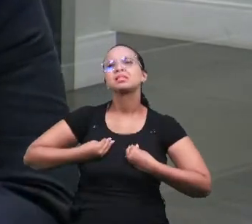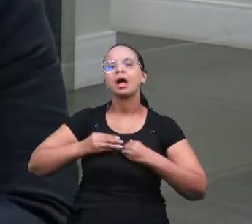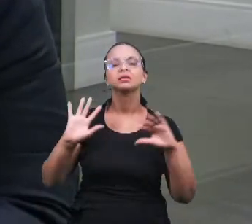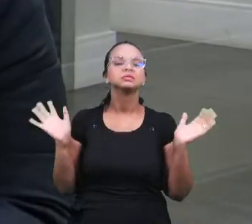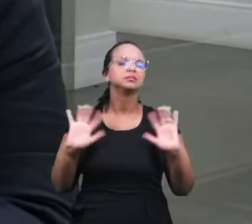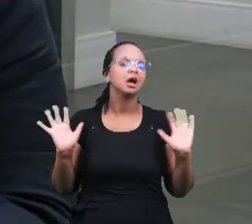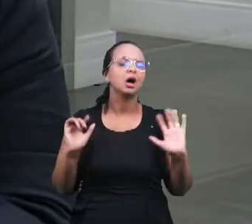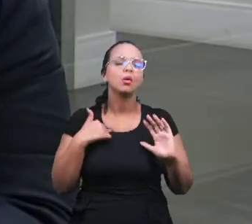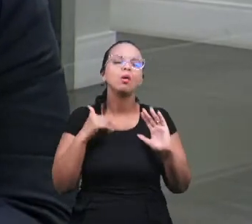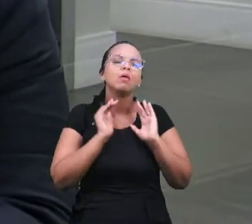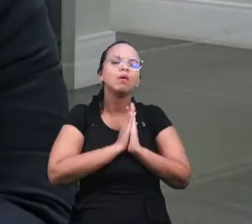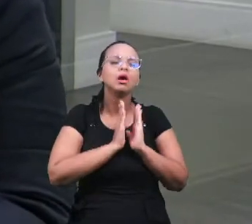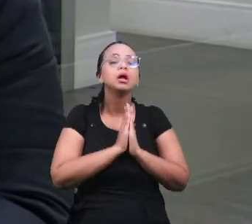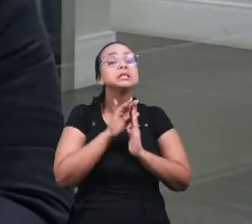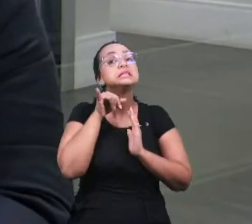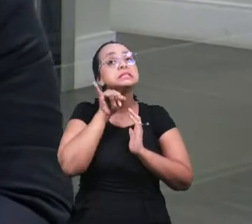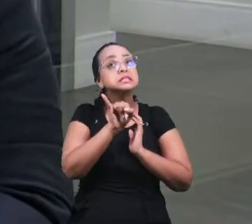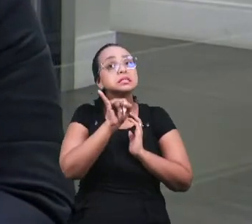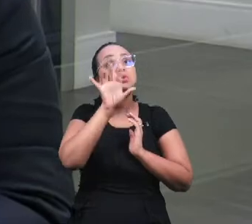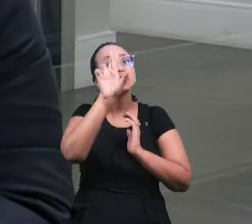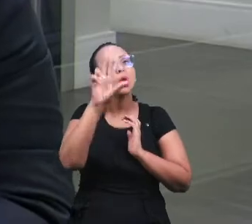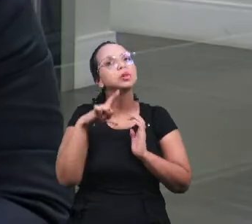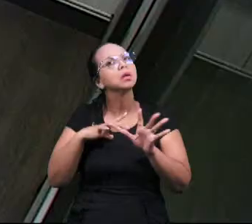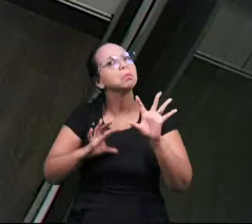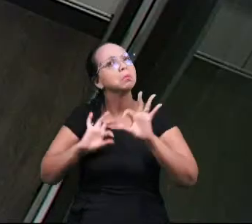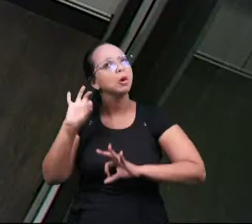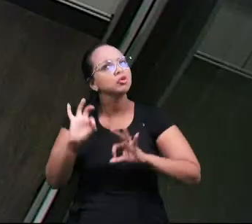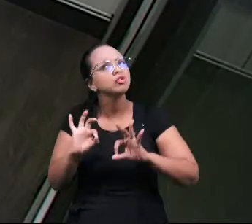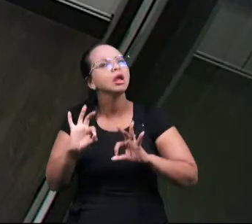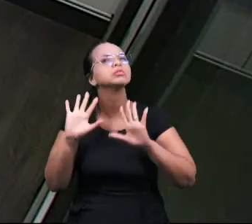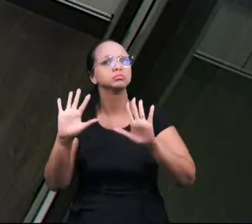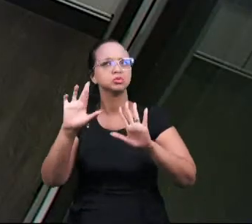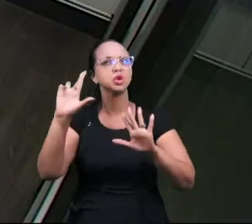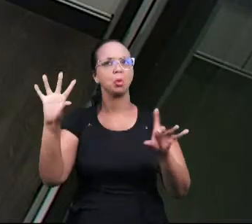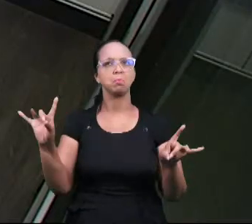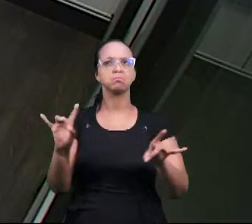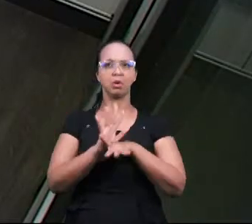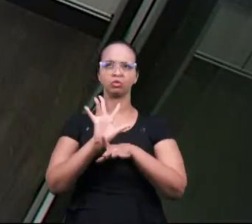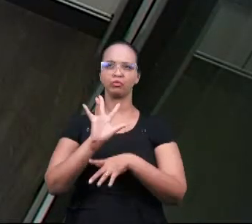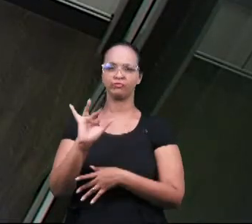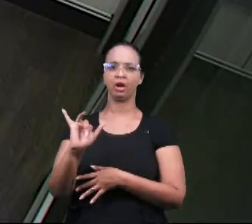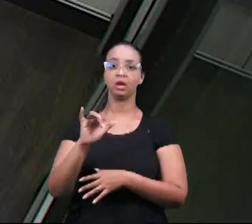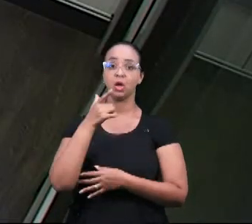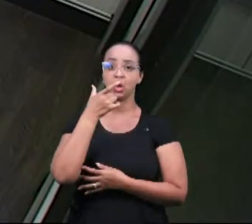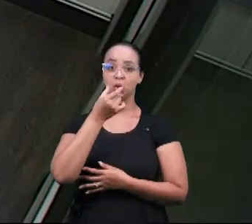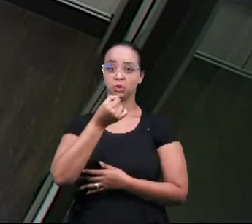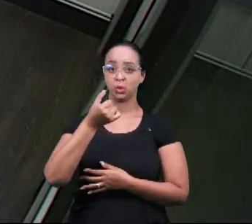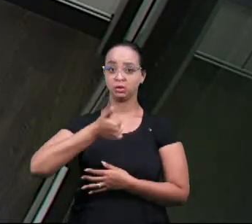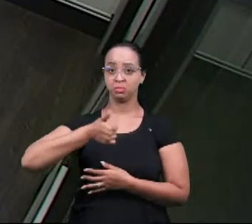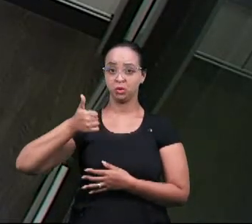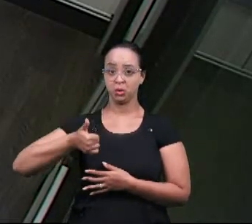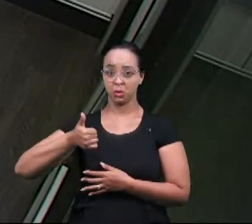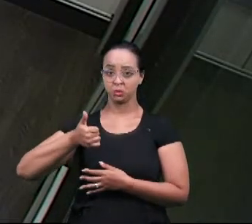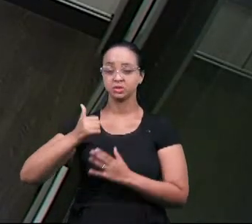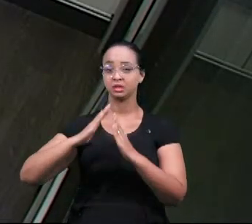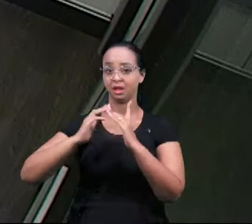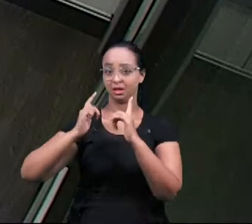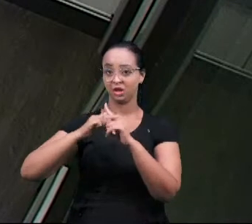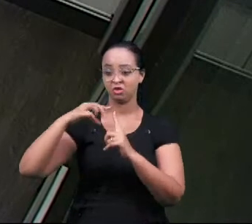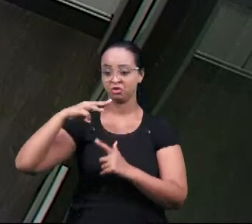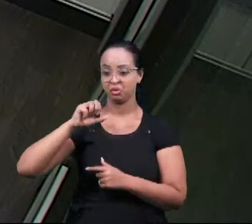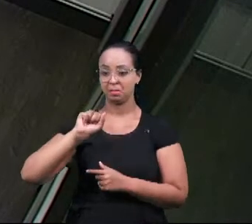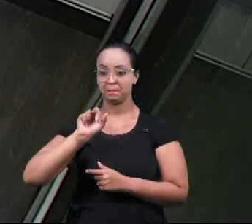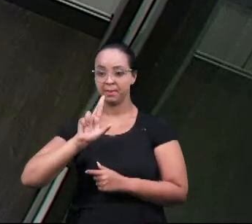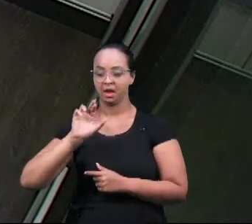orava assim, Senhor, se o Senhor tiver isso para mim, me prepara. E em 2011, na igreja de Mar Azul, onde eu estou hoje, eu